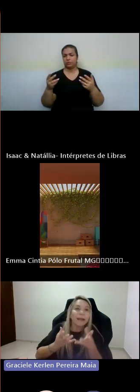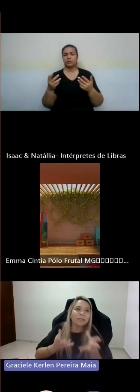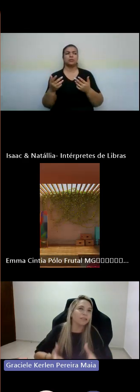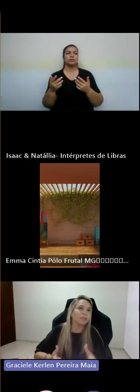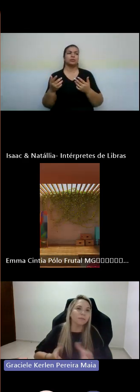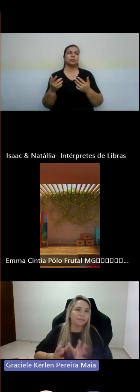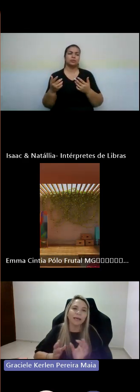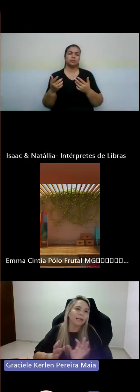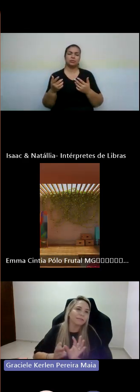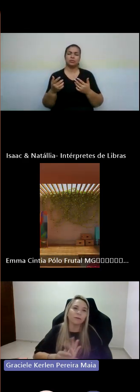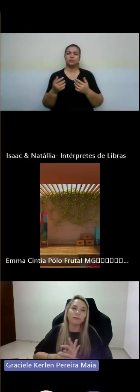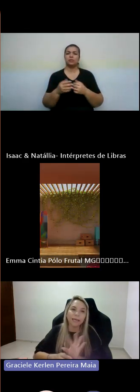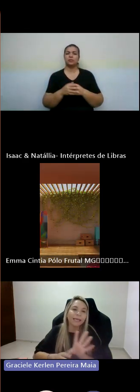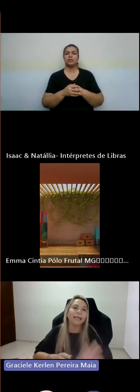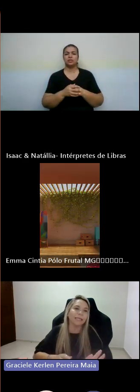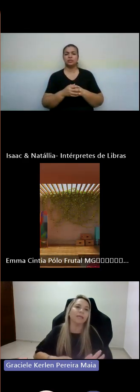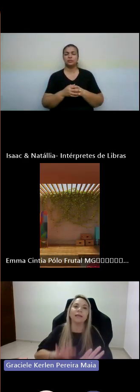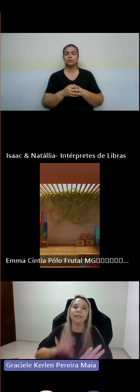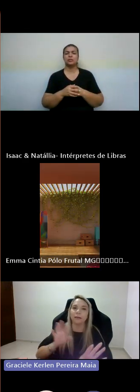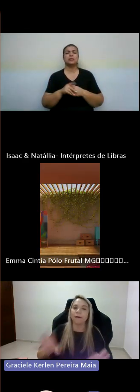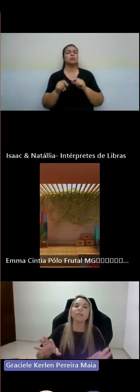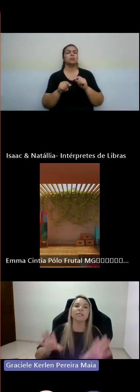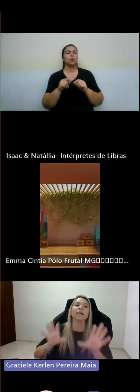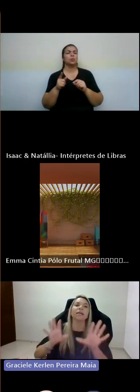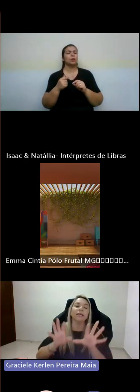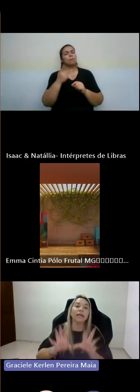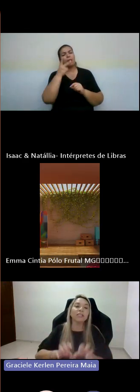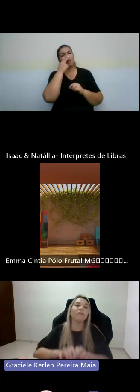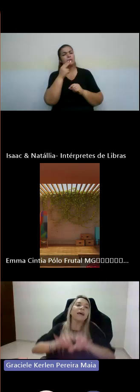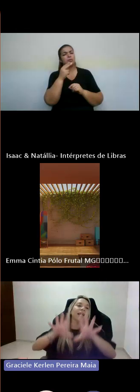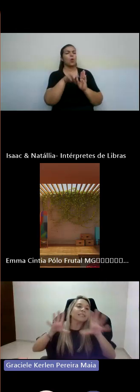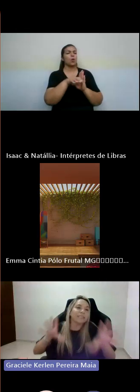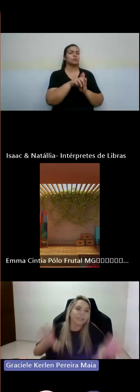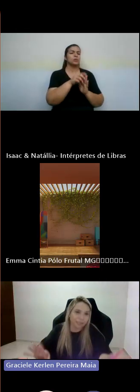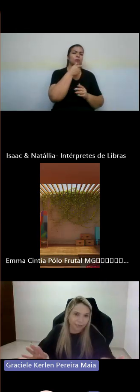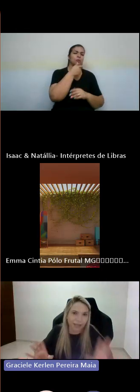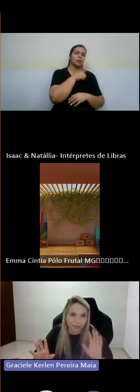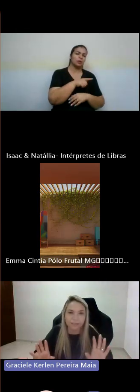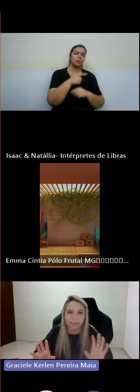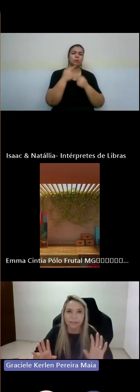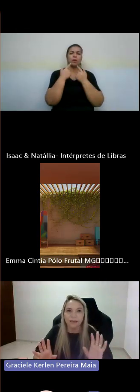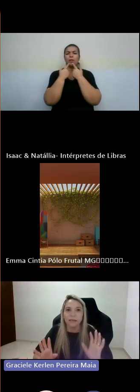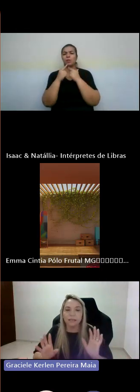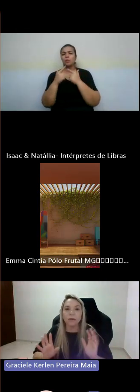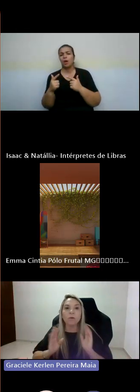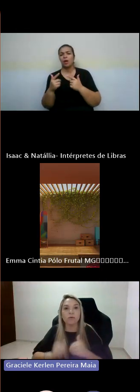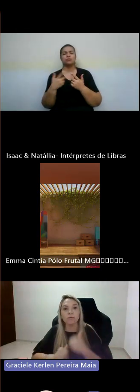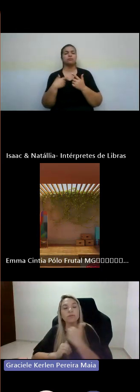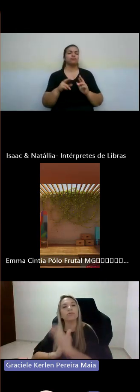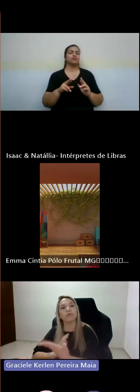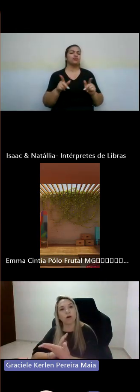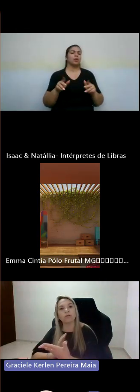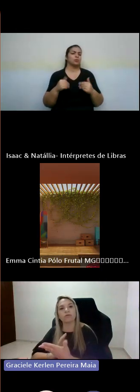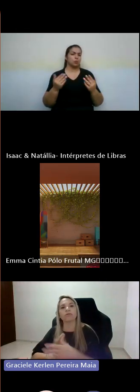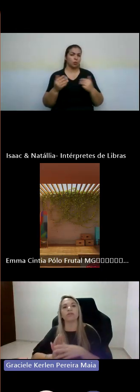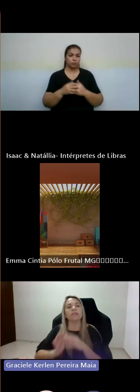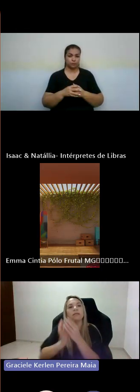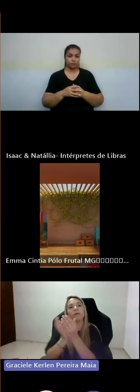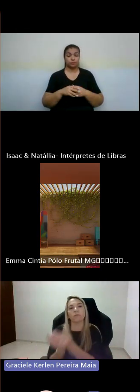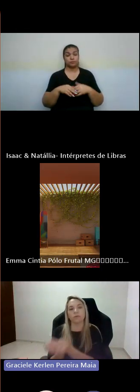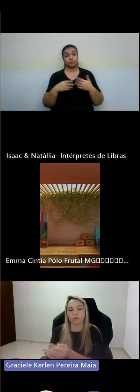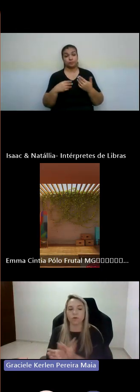muitos paradigmas em relação ao que é língua e linguagem e a diferença entre elas. Então, alguns